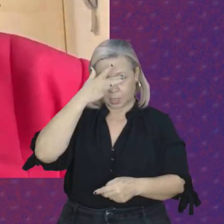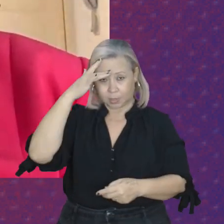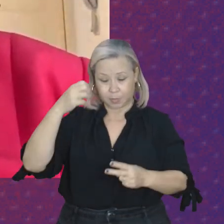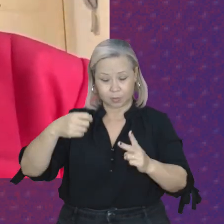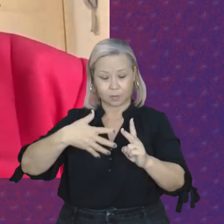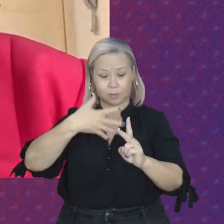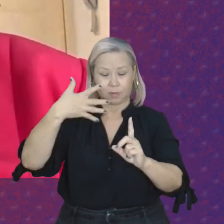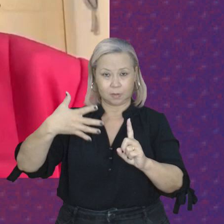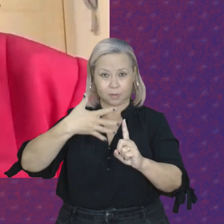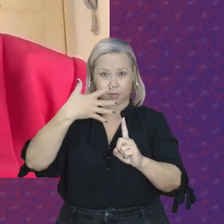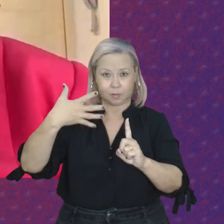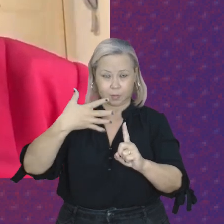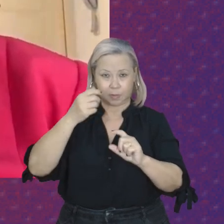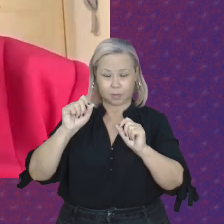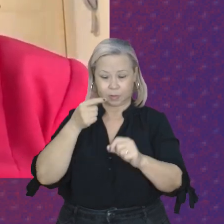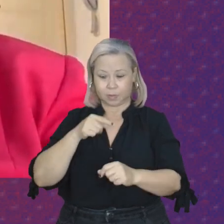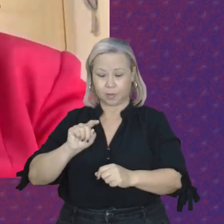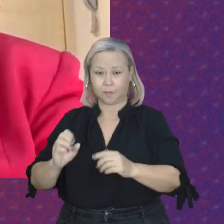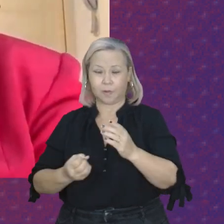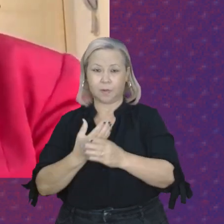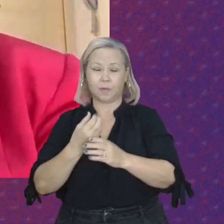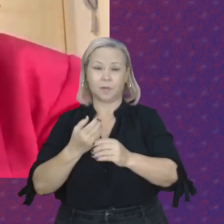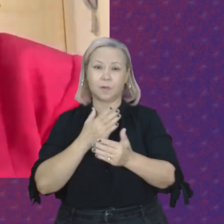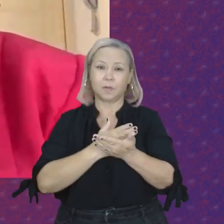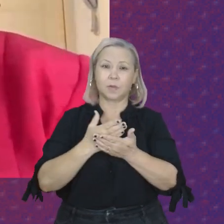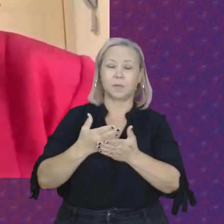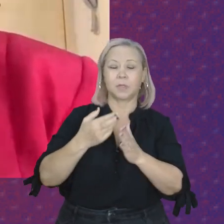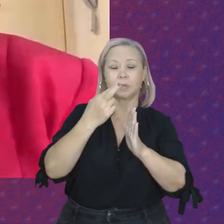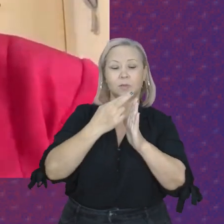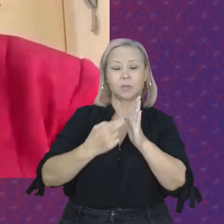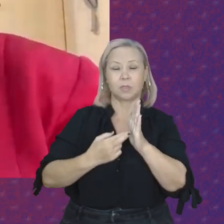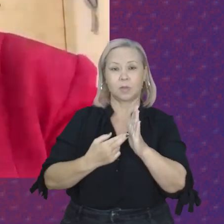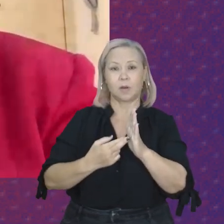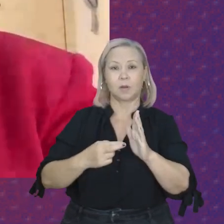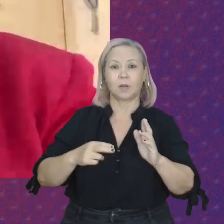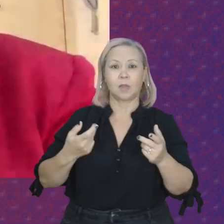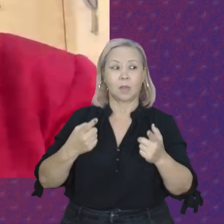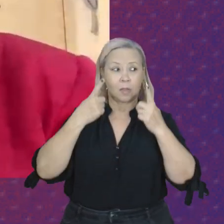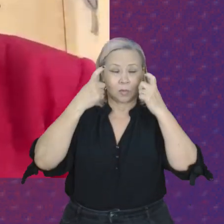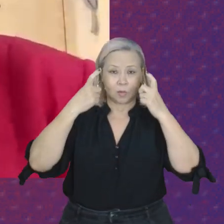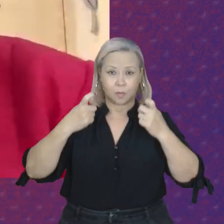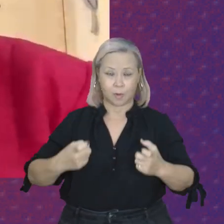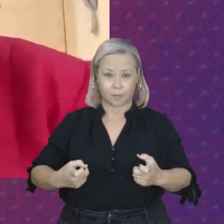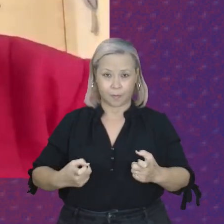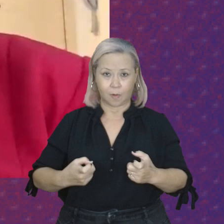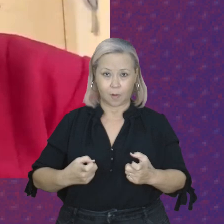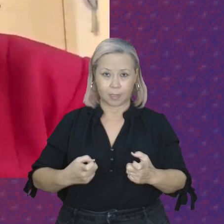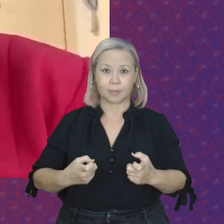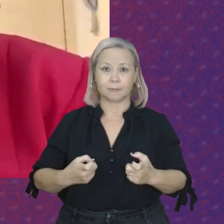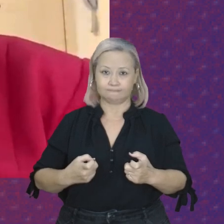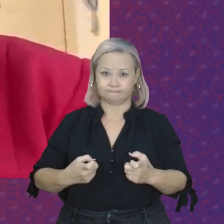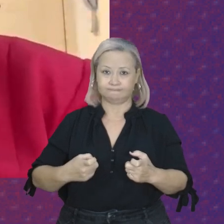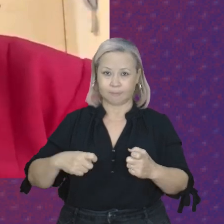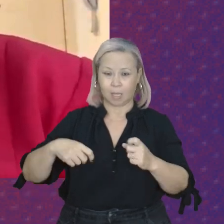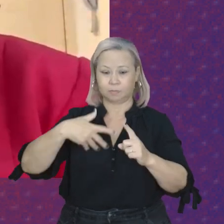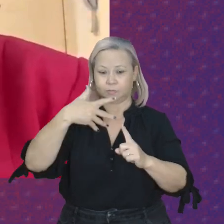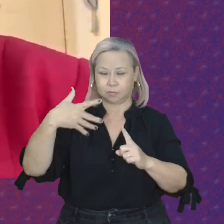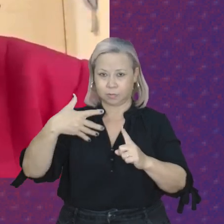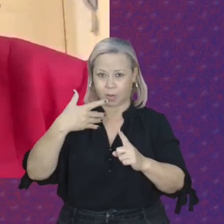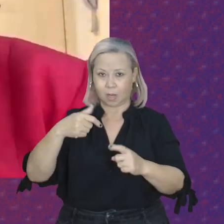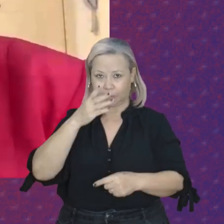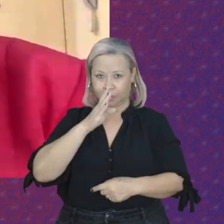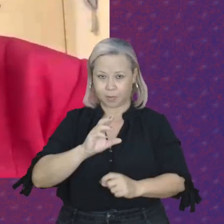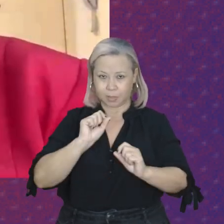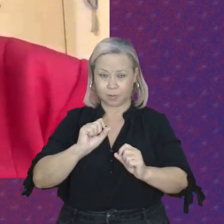LGBT, que foi produzido a partir de um relatório, né, sobre a violência homofóbica no Brasil, e o